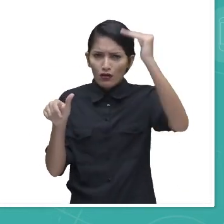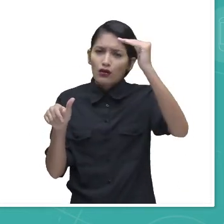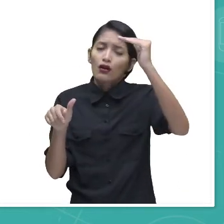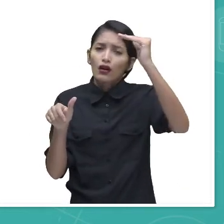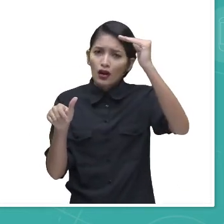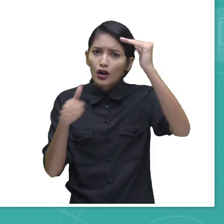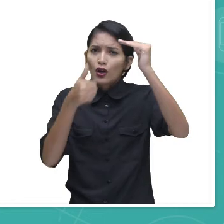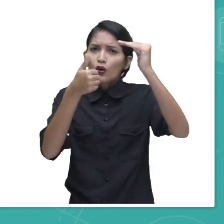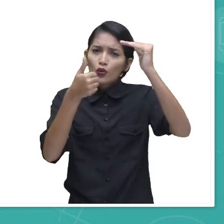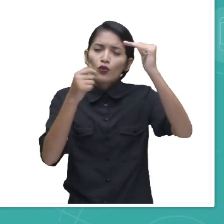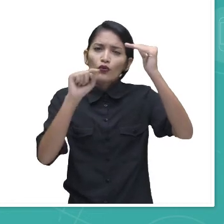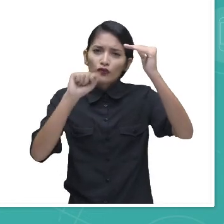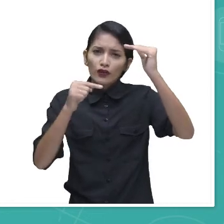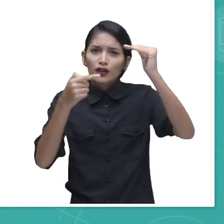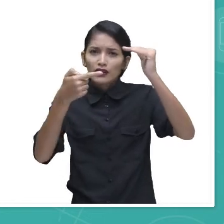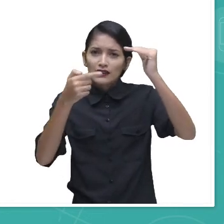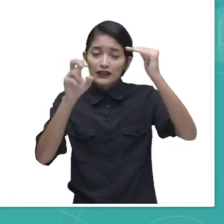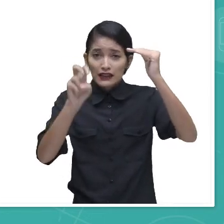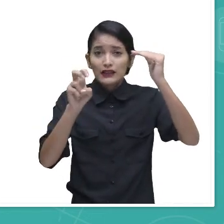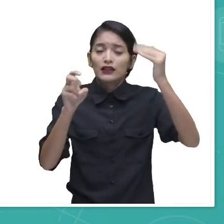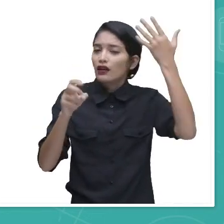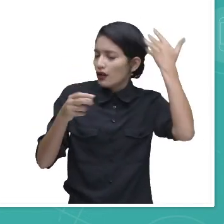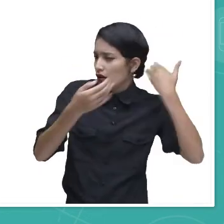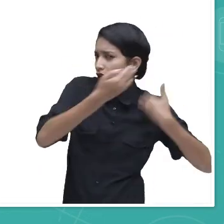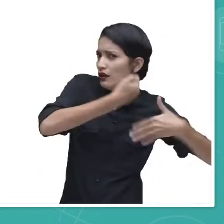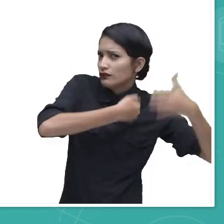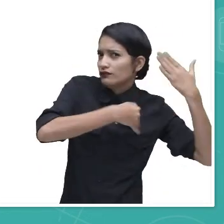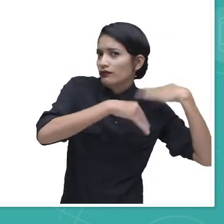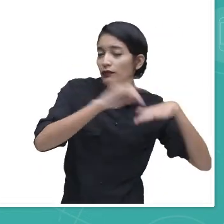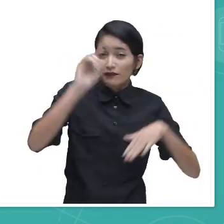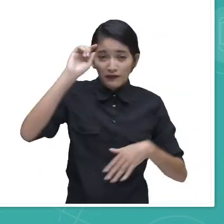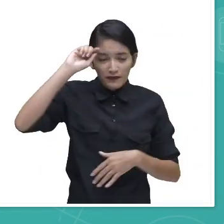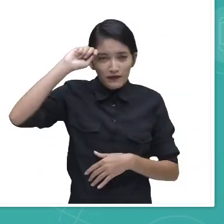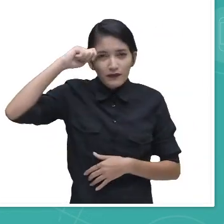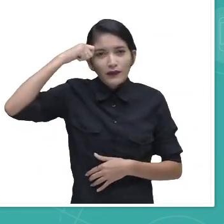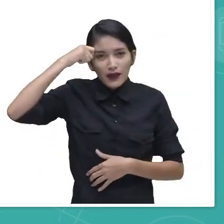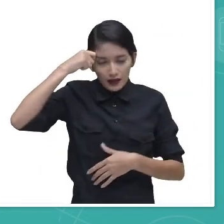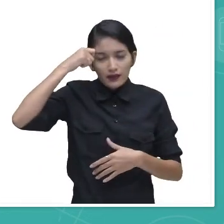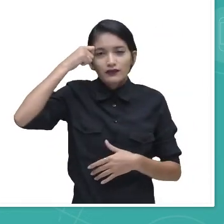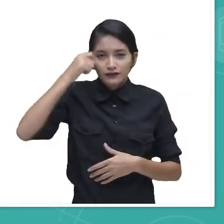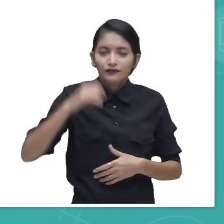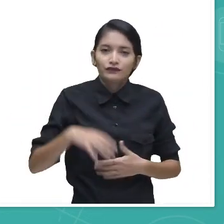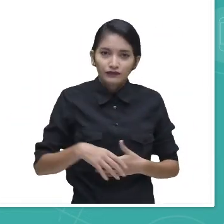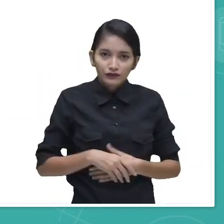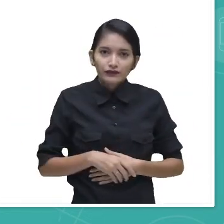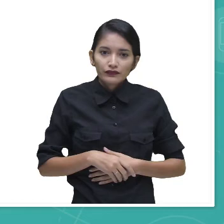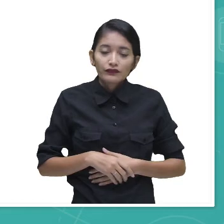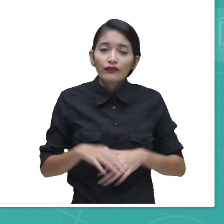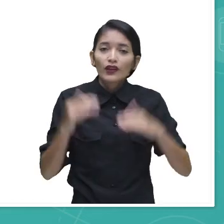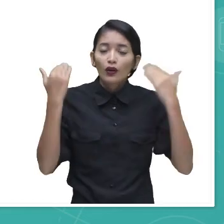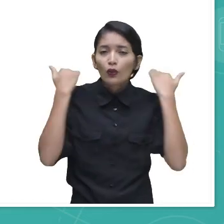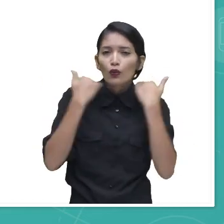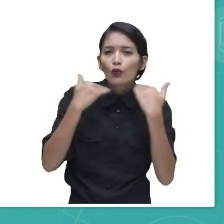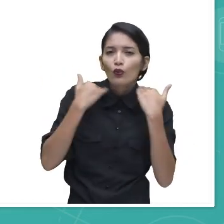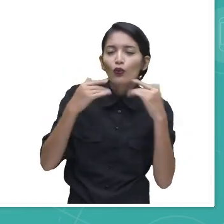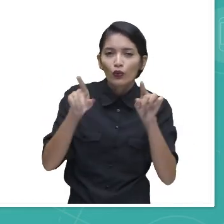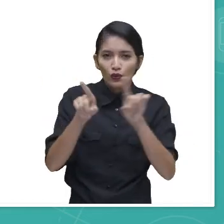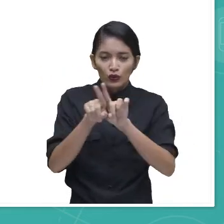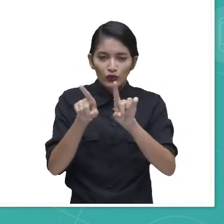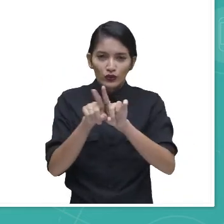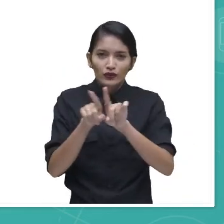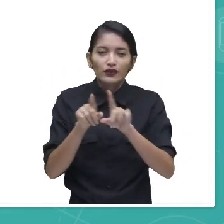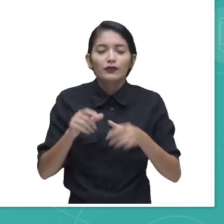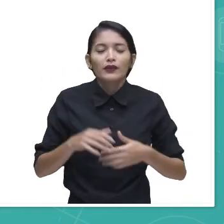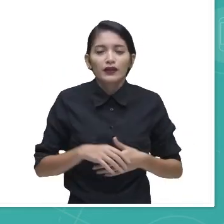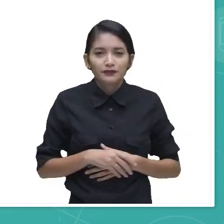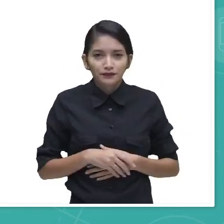1,75, cabelos pretos, ó, tá dando a característica do cabelo dela, que cor é. Curtos, também está dando outra característica do